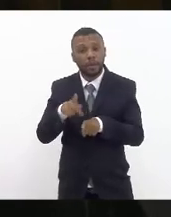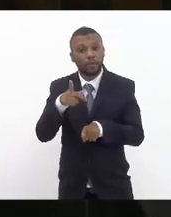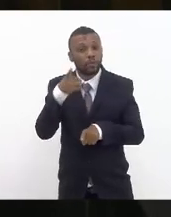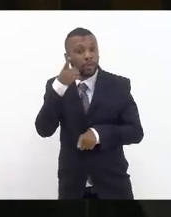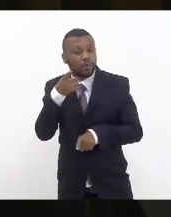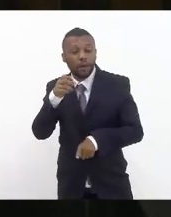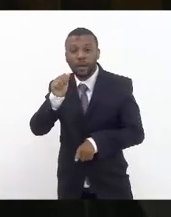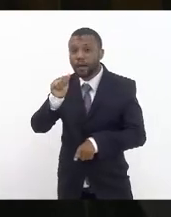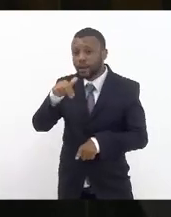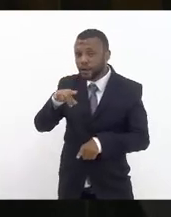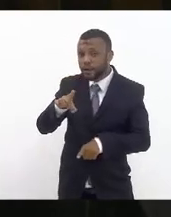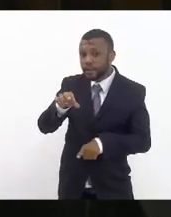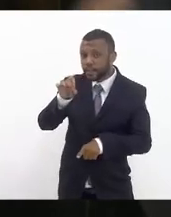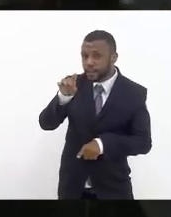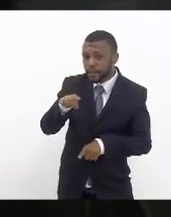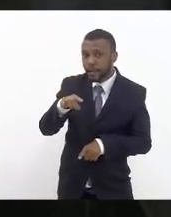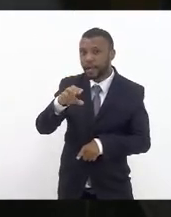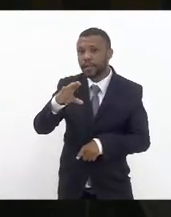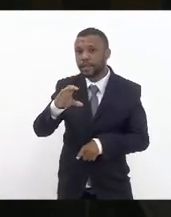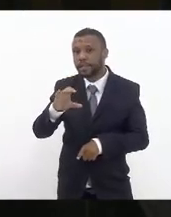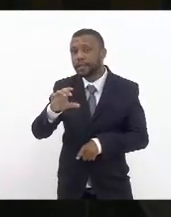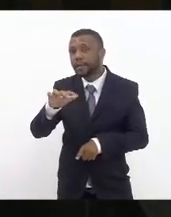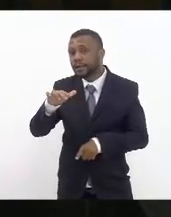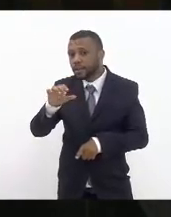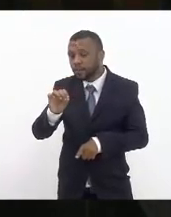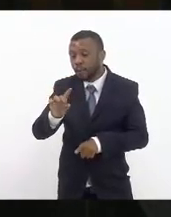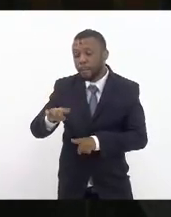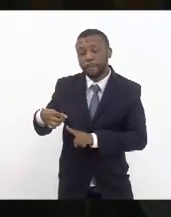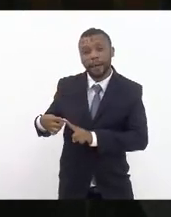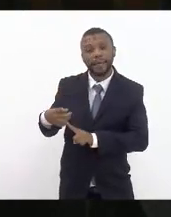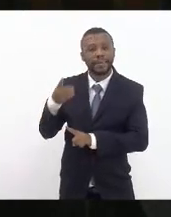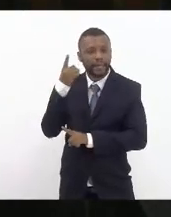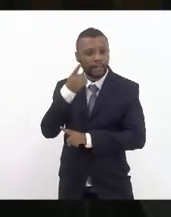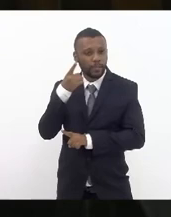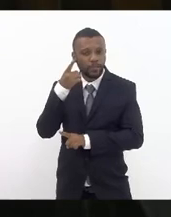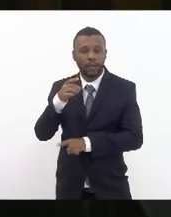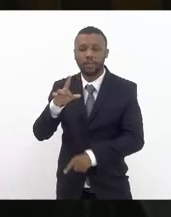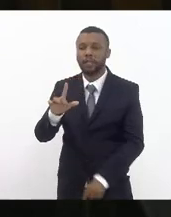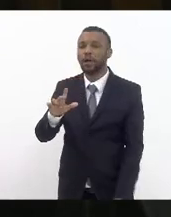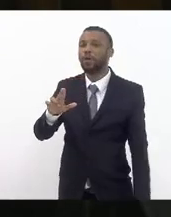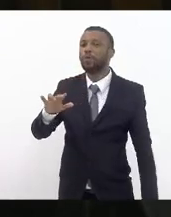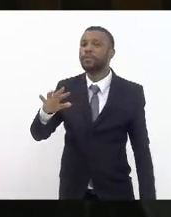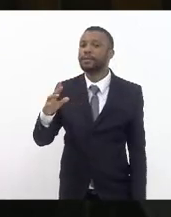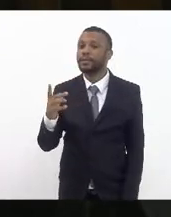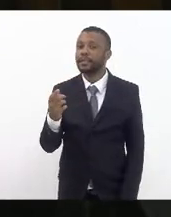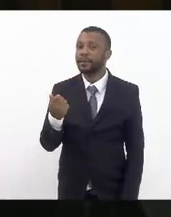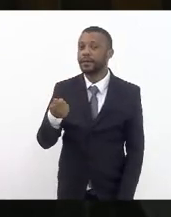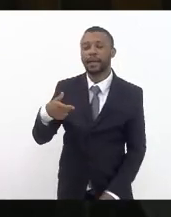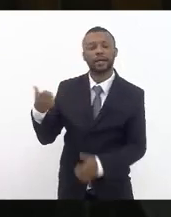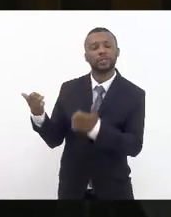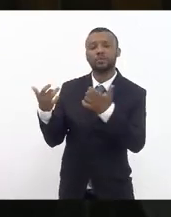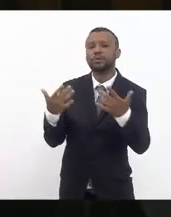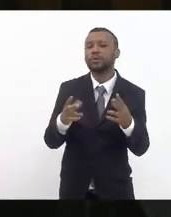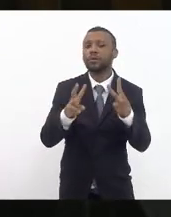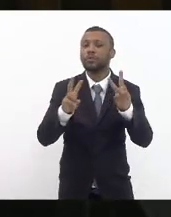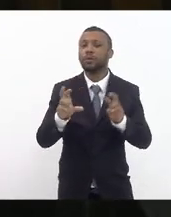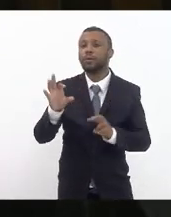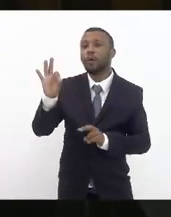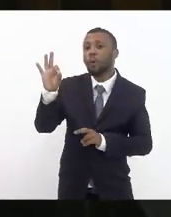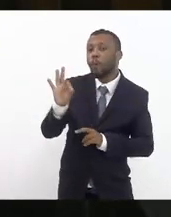Ceciliano e a deputada Lucinha, que dispõe sobre o índice